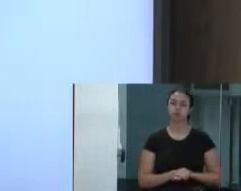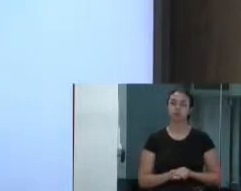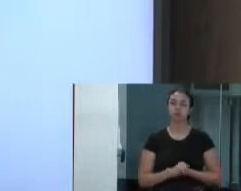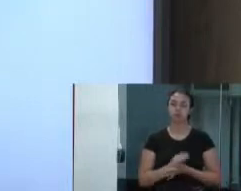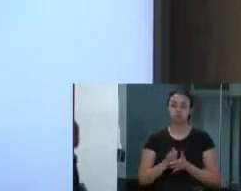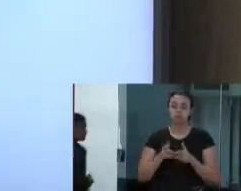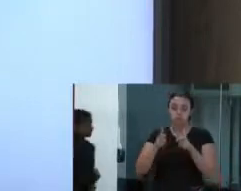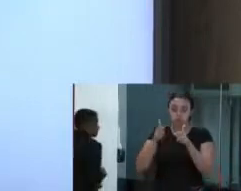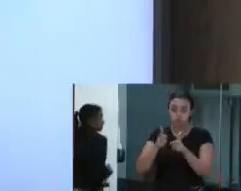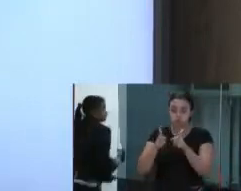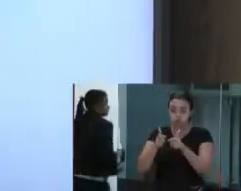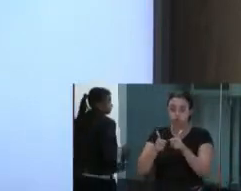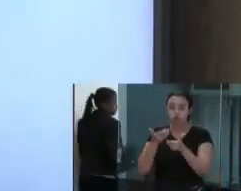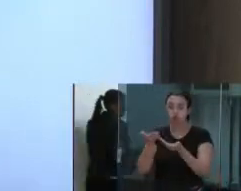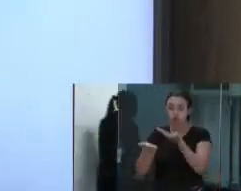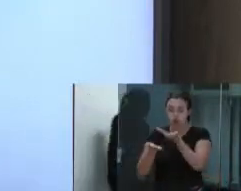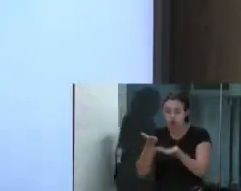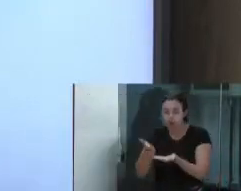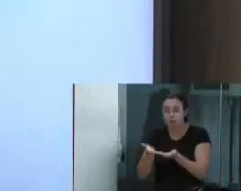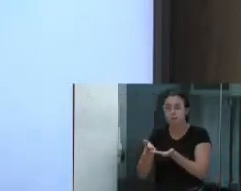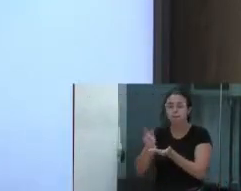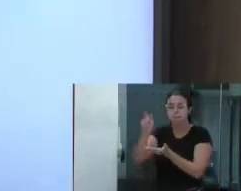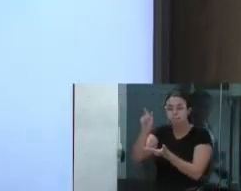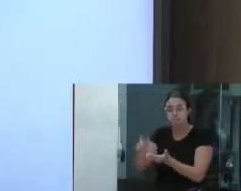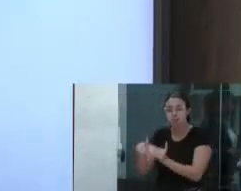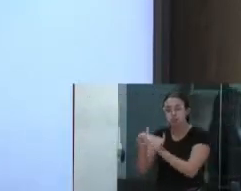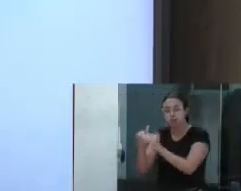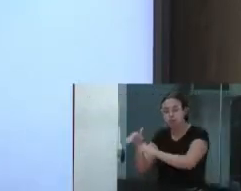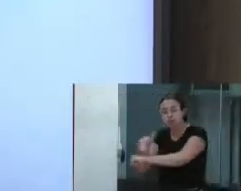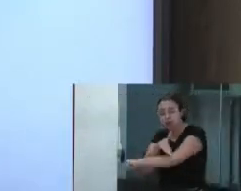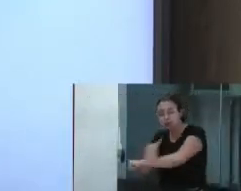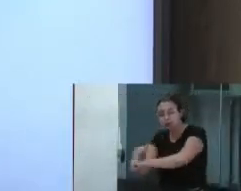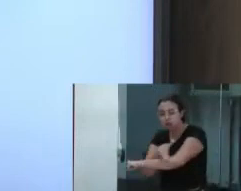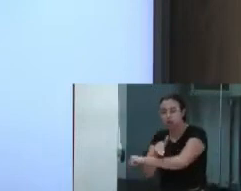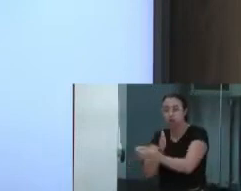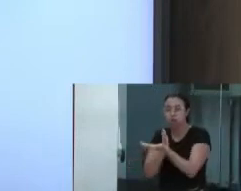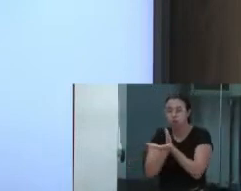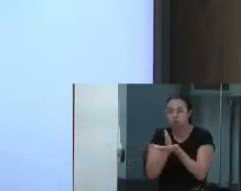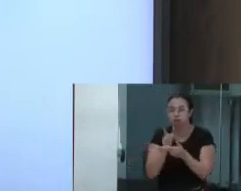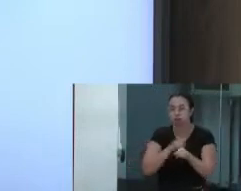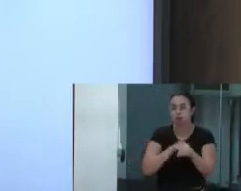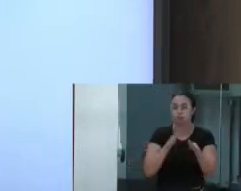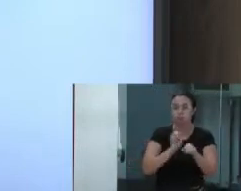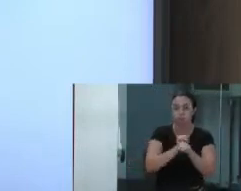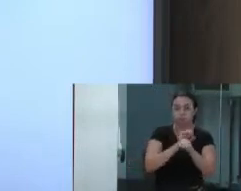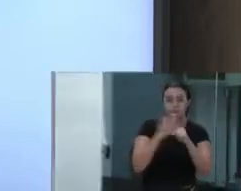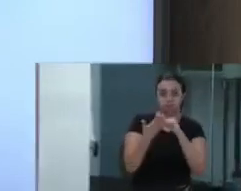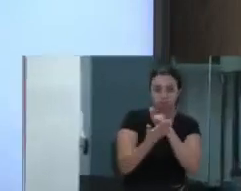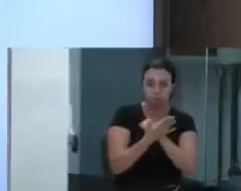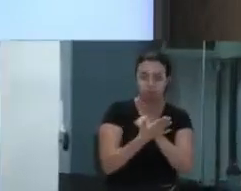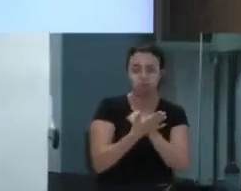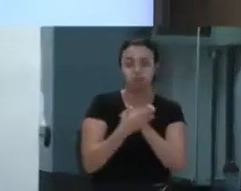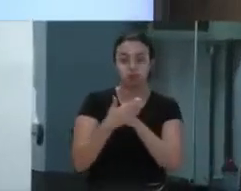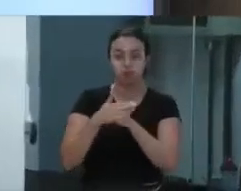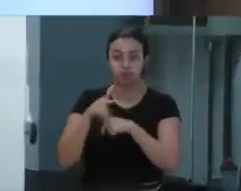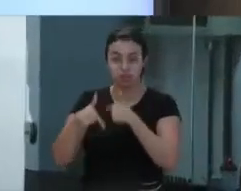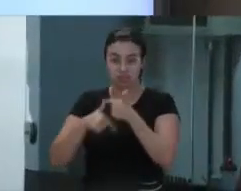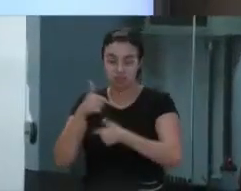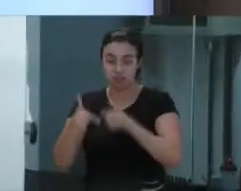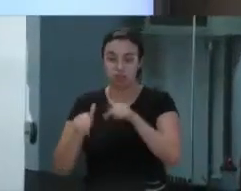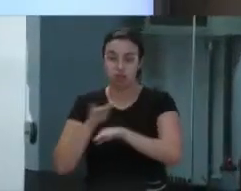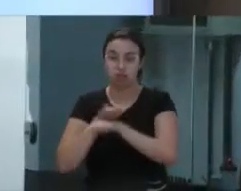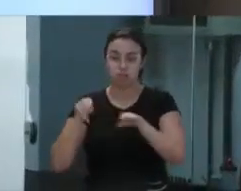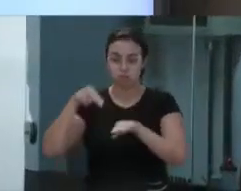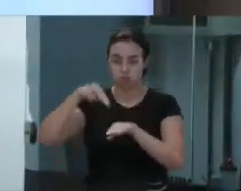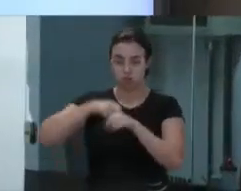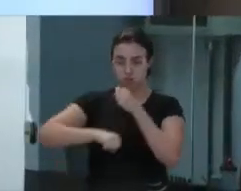O Centro de Atendimento à População de Rua, ele foi um serviço que foi implantado na pandemia. Nós encerramos essa atividade dele em